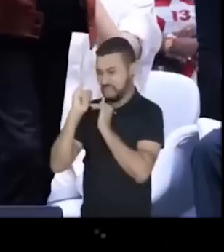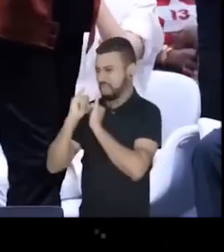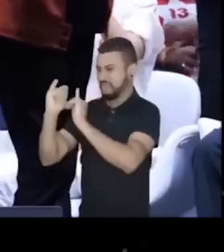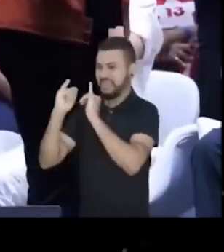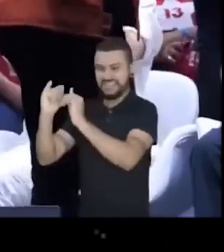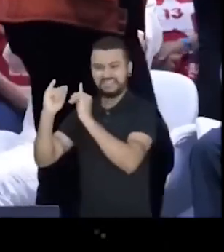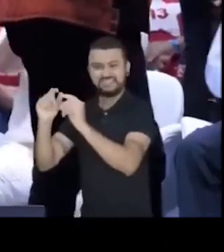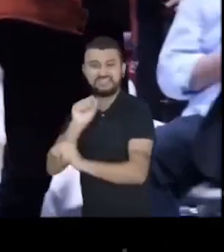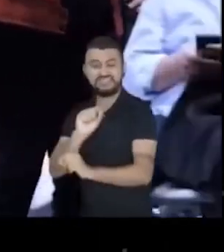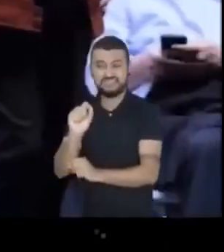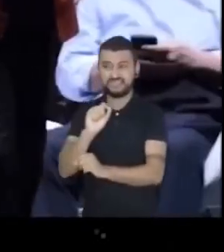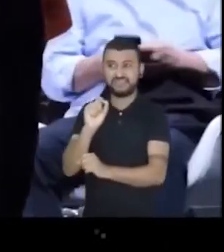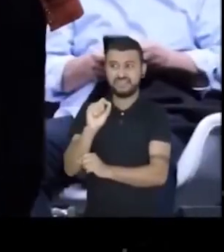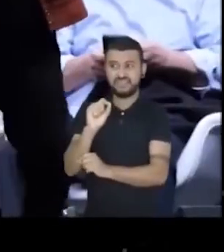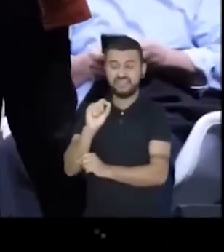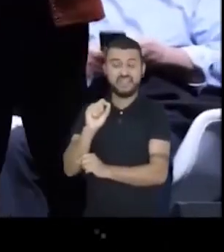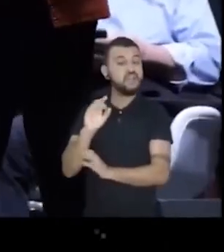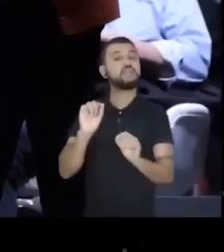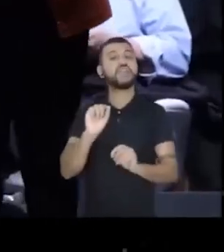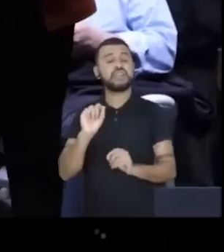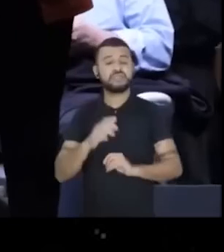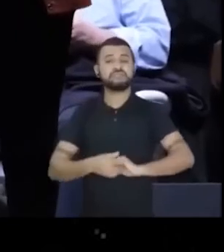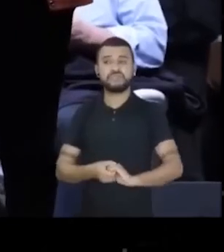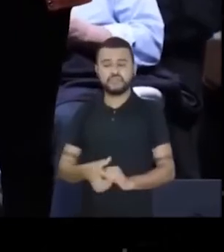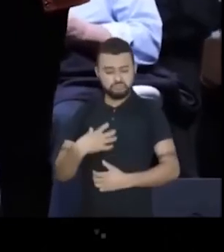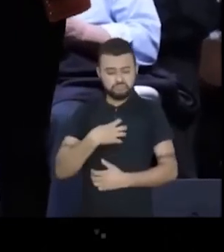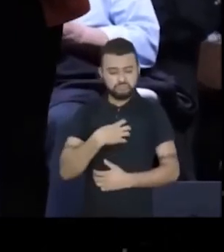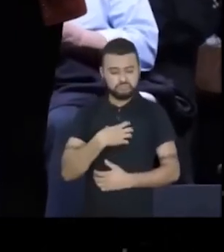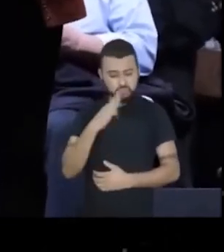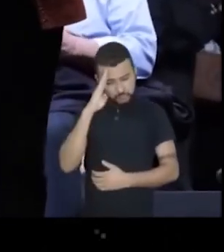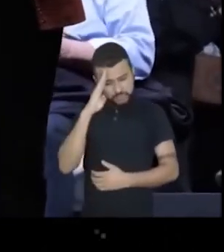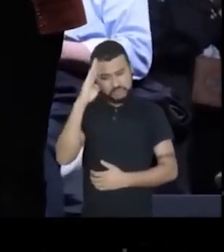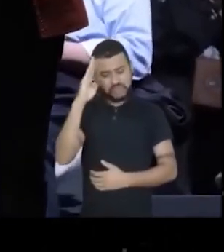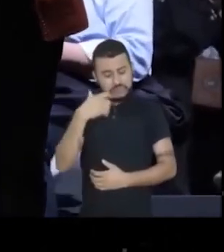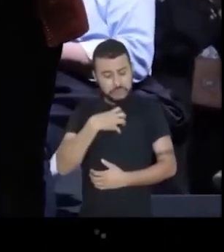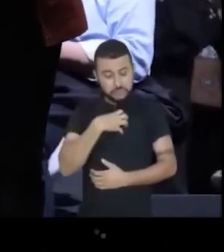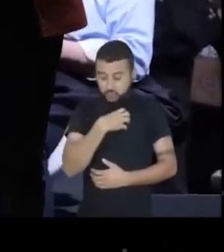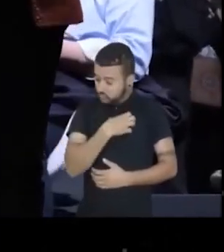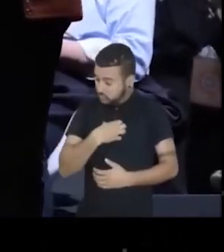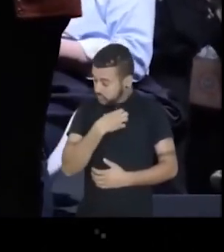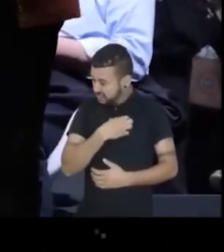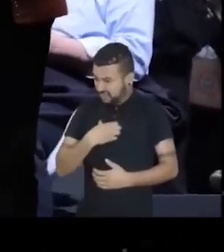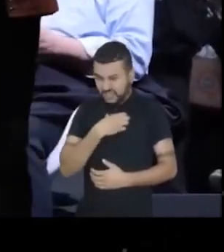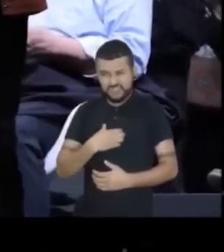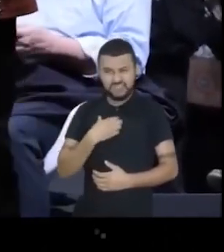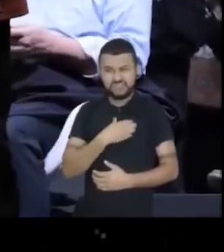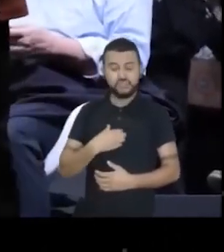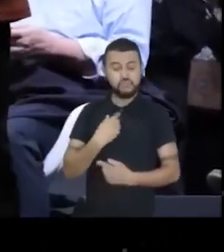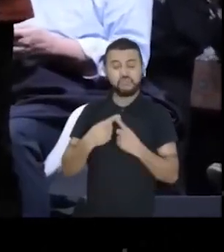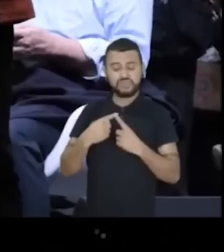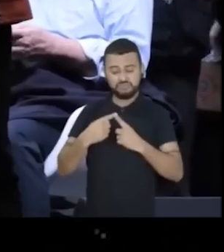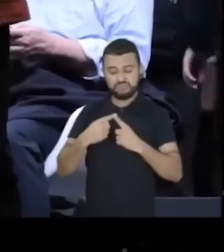Principalmente uma coisa que eu fiquei extremamente indignada porque feriu tudo o